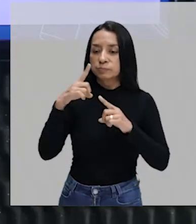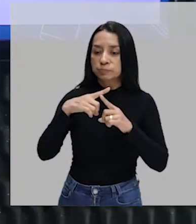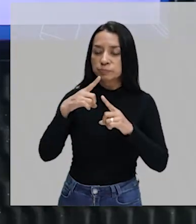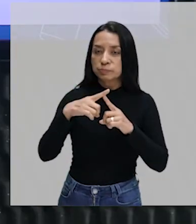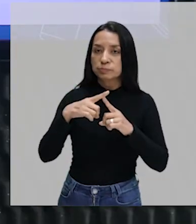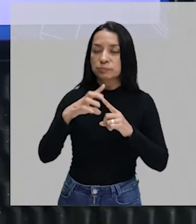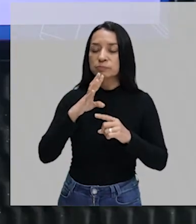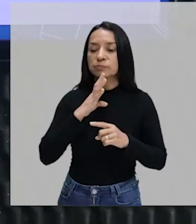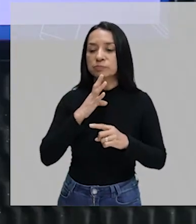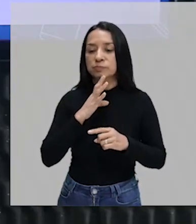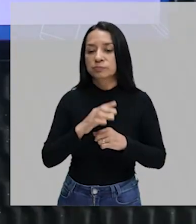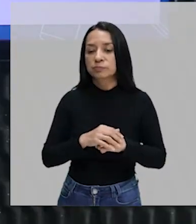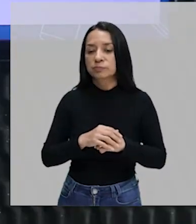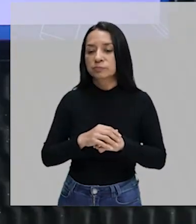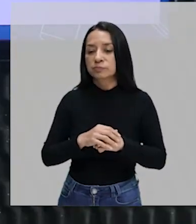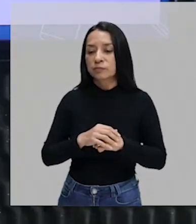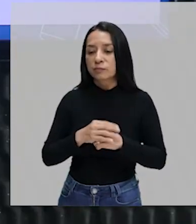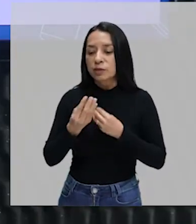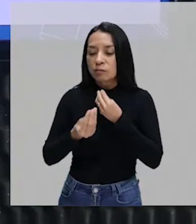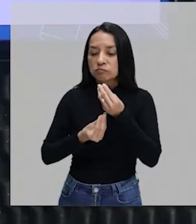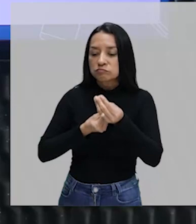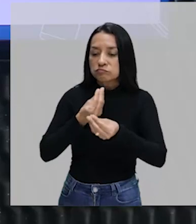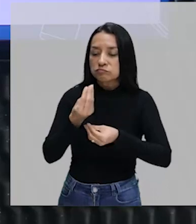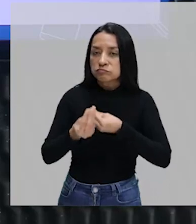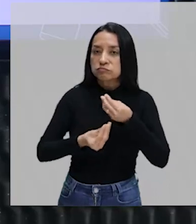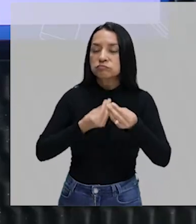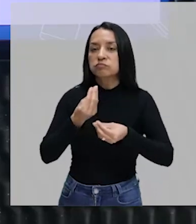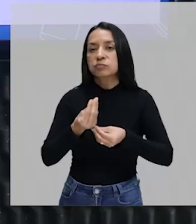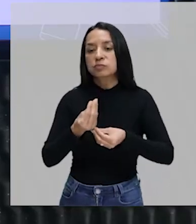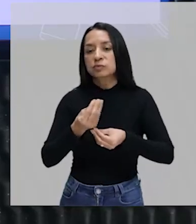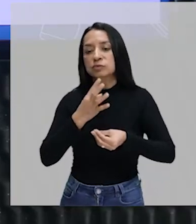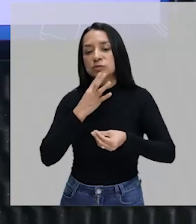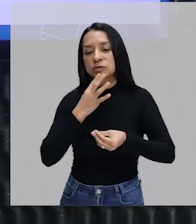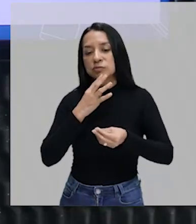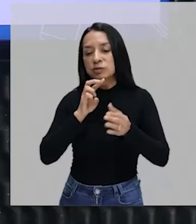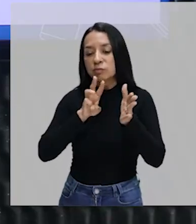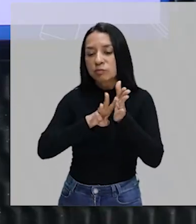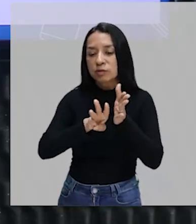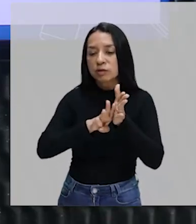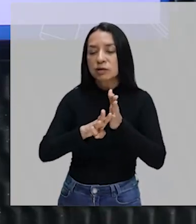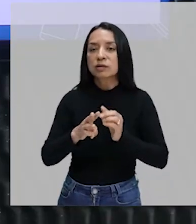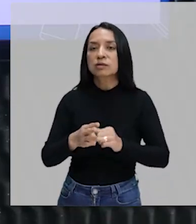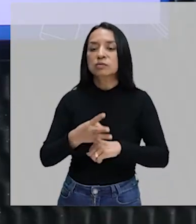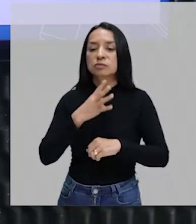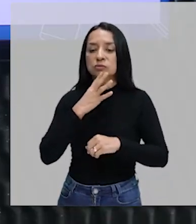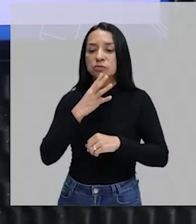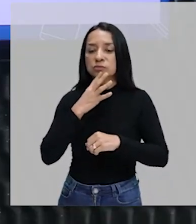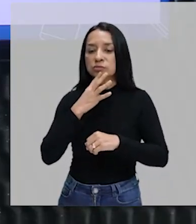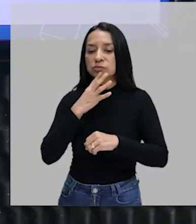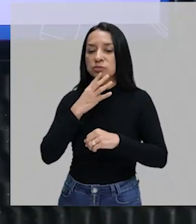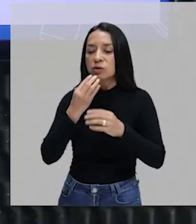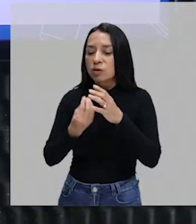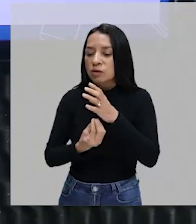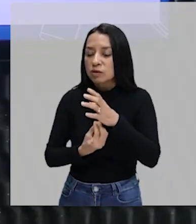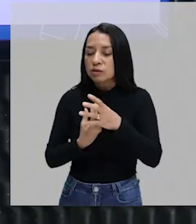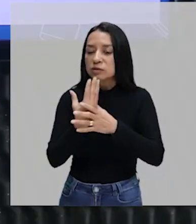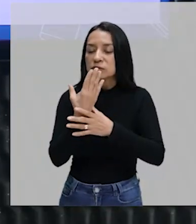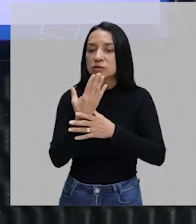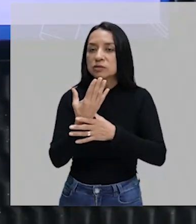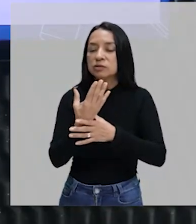de conhecimento, formas de conhecimento, métodos do conhecimento, essência do